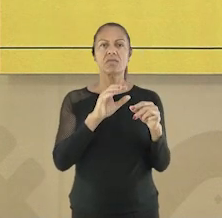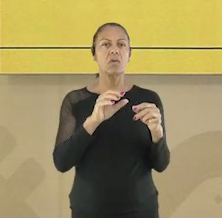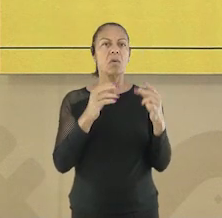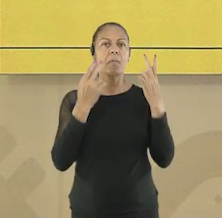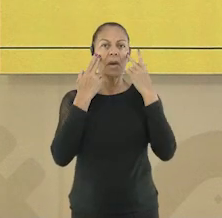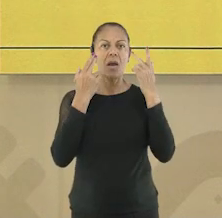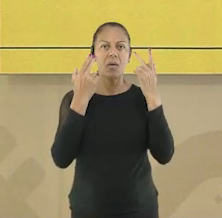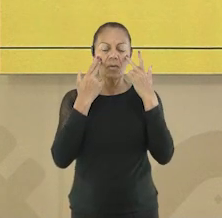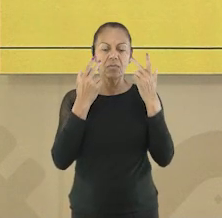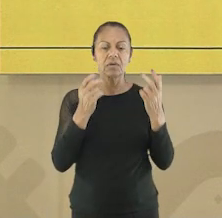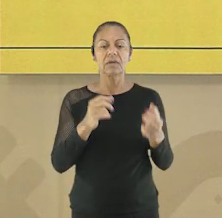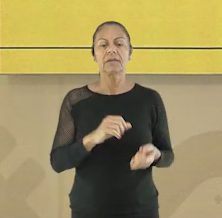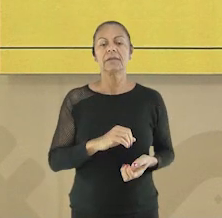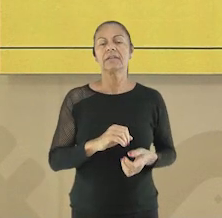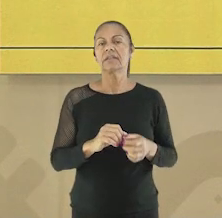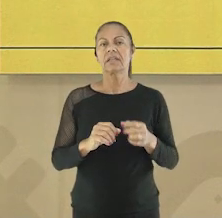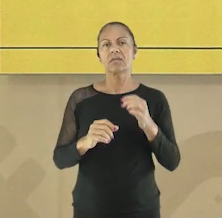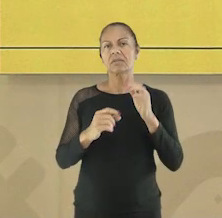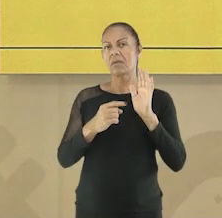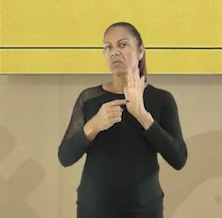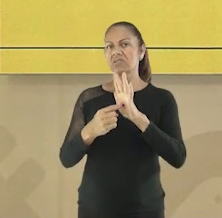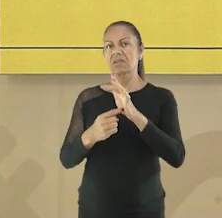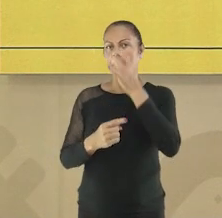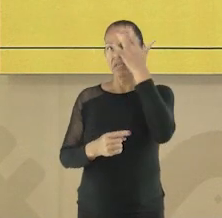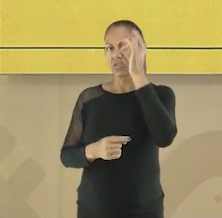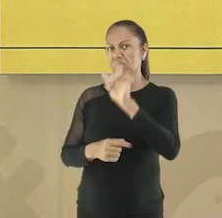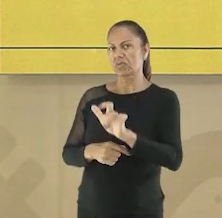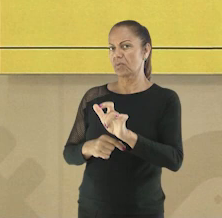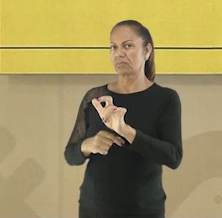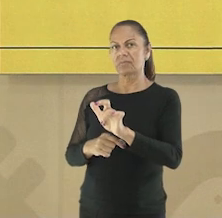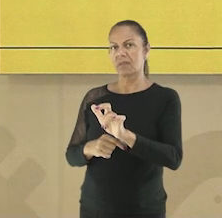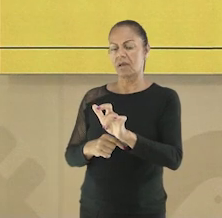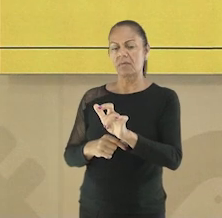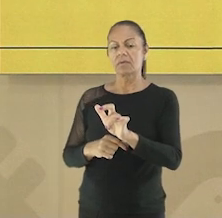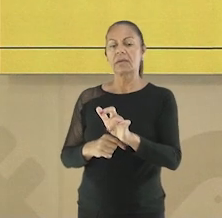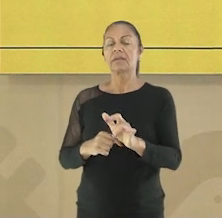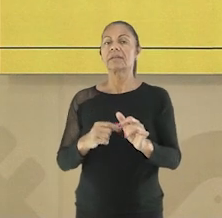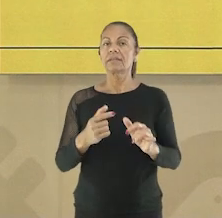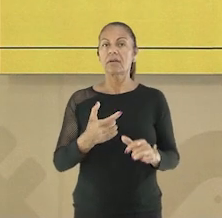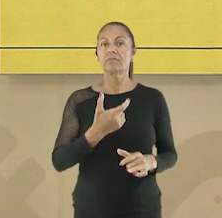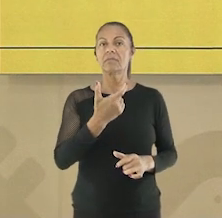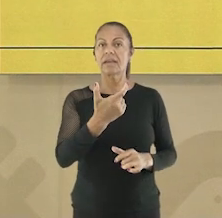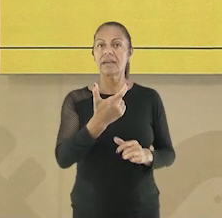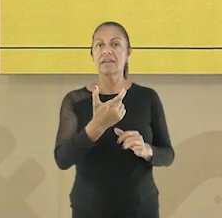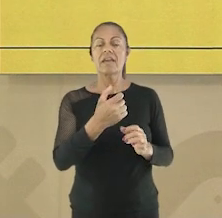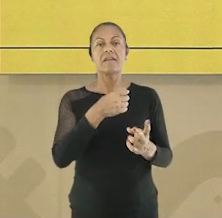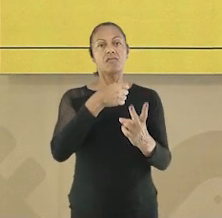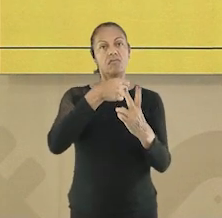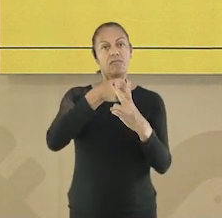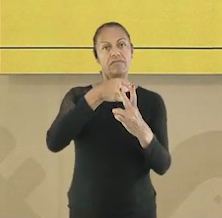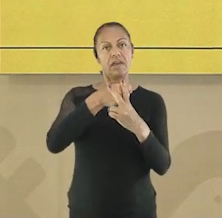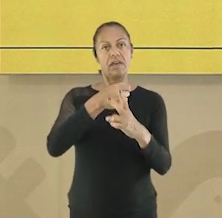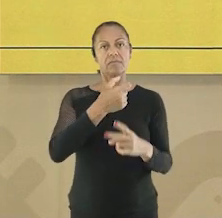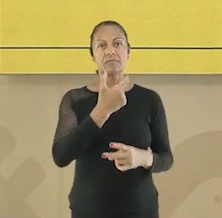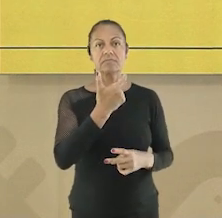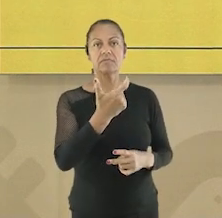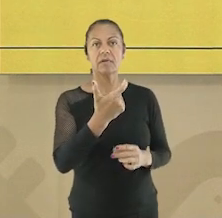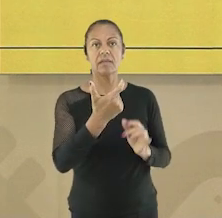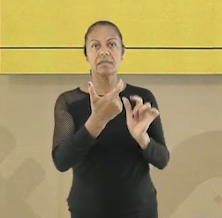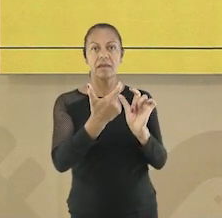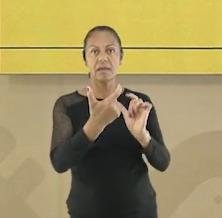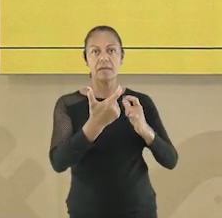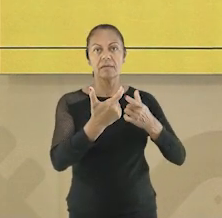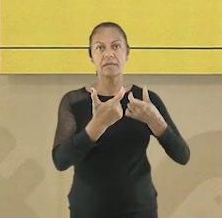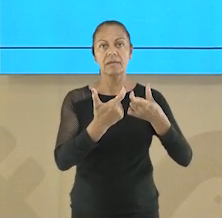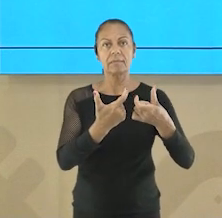é impessoal. Sendo assim, o pronome se, ele vem depois do verbo, ok? E